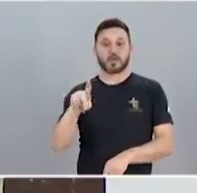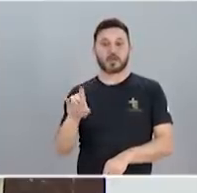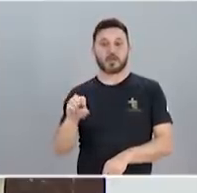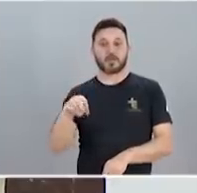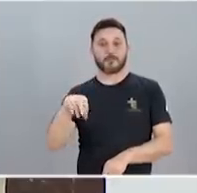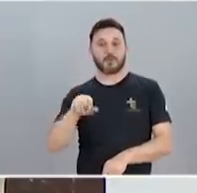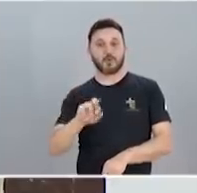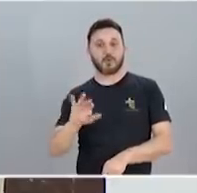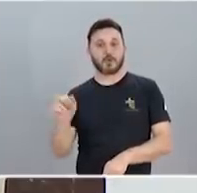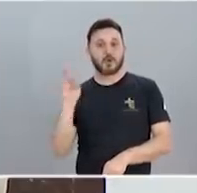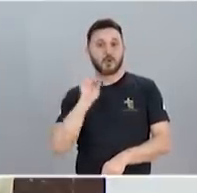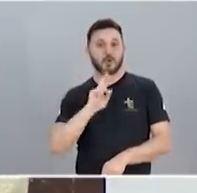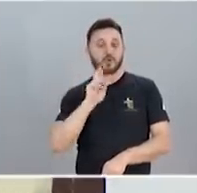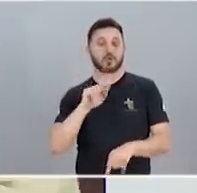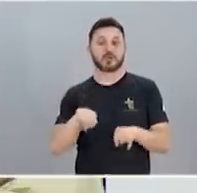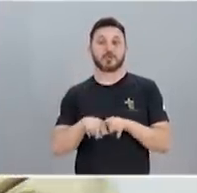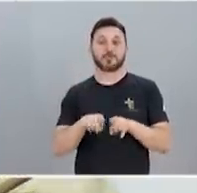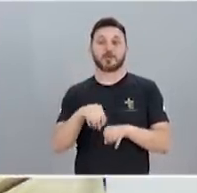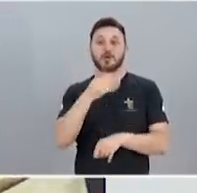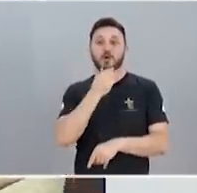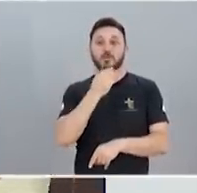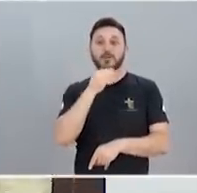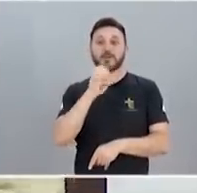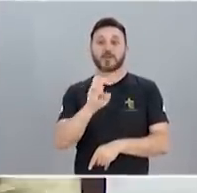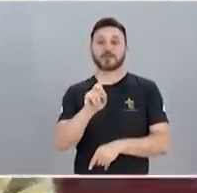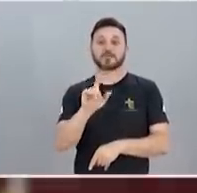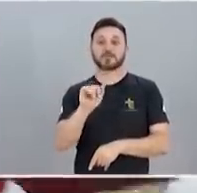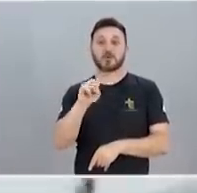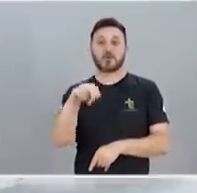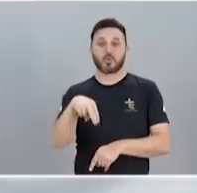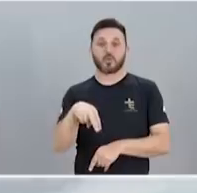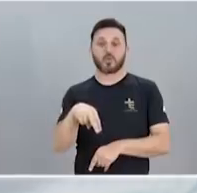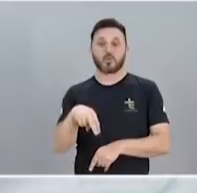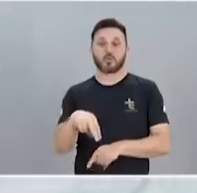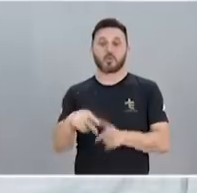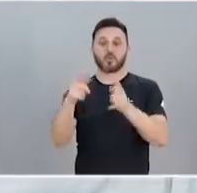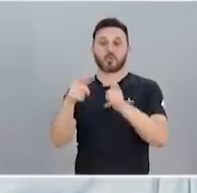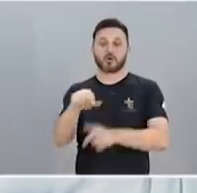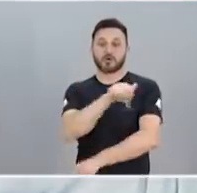Silva Souza, Cantagalo, Rio de Janeiro.